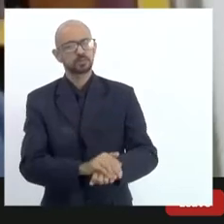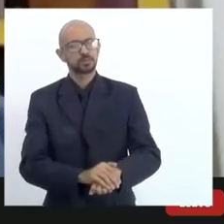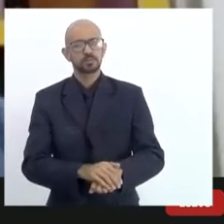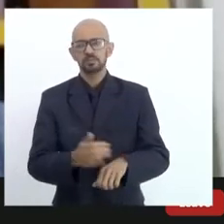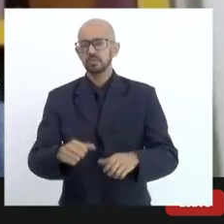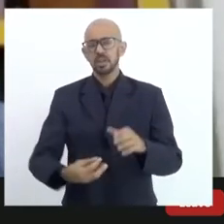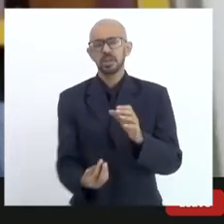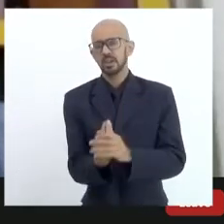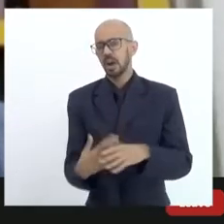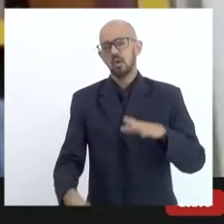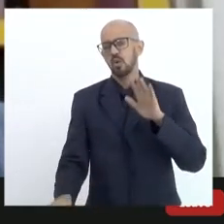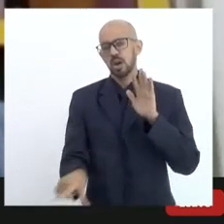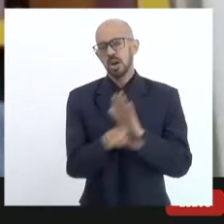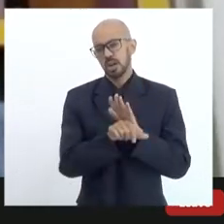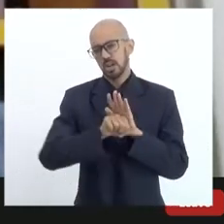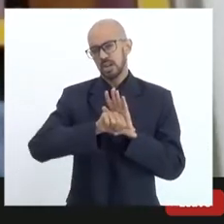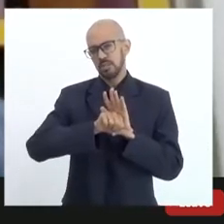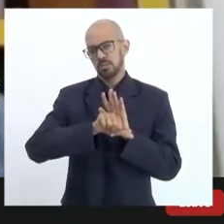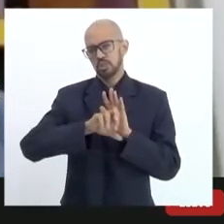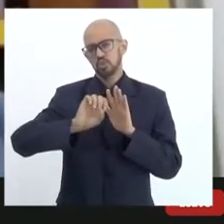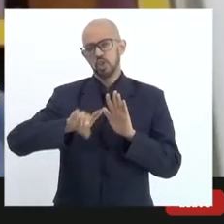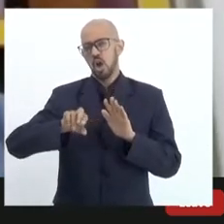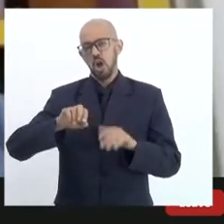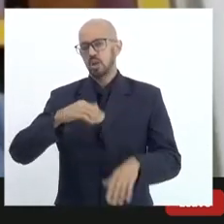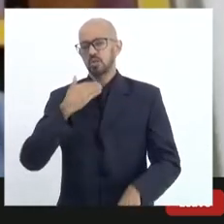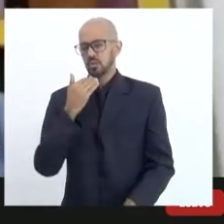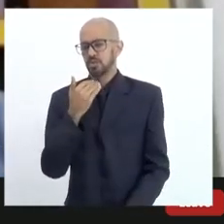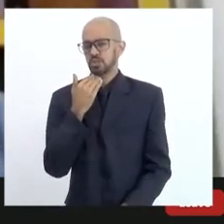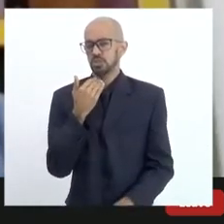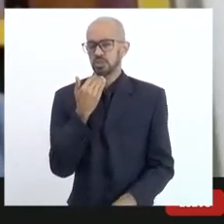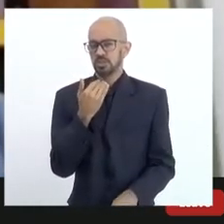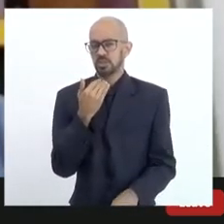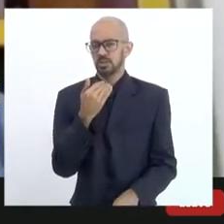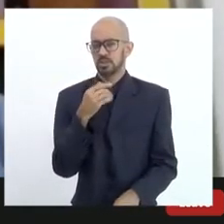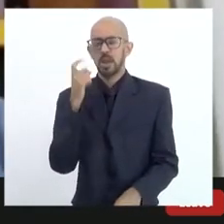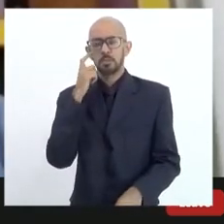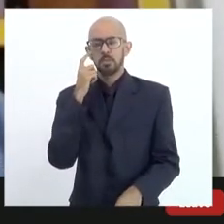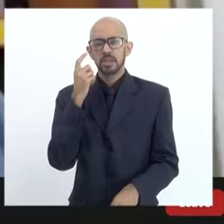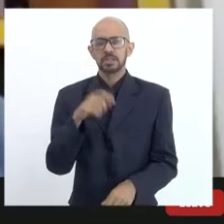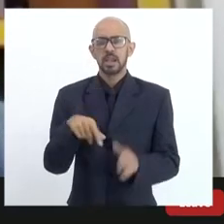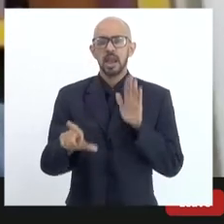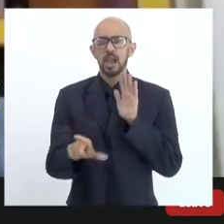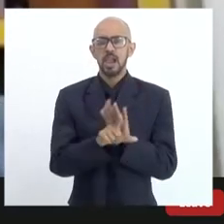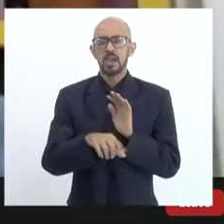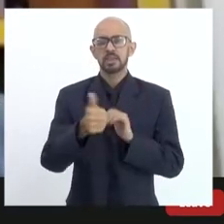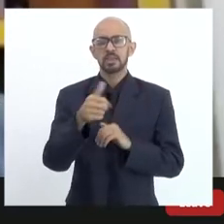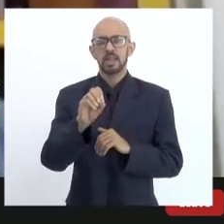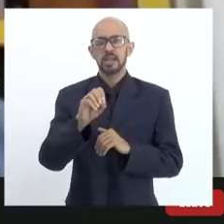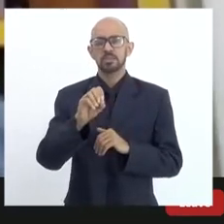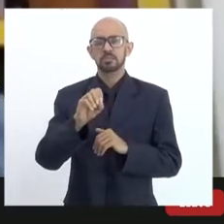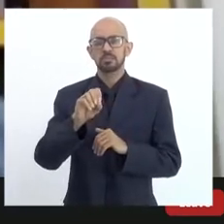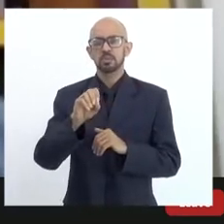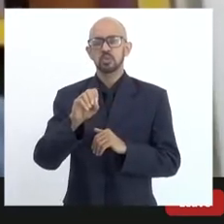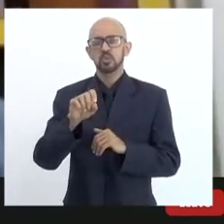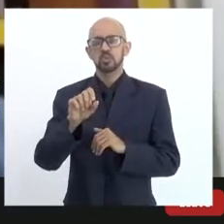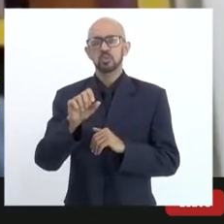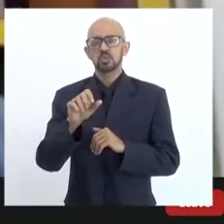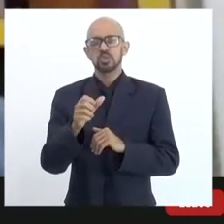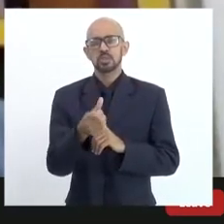não resolve. Um dos exemplos disso é como é que é a aplicação da Lei 10.069 pela Secretaria Estadual de